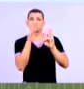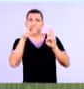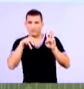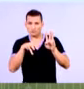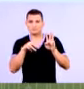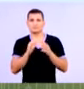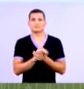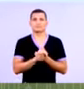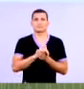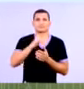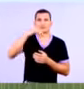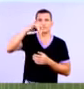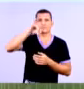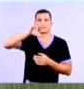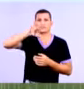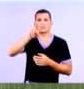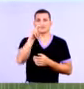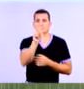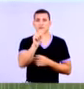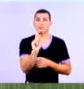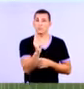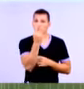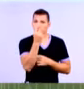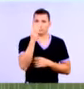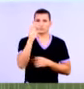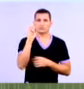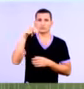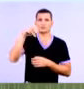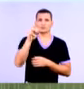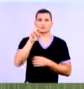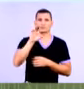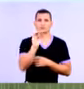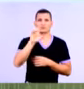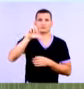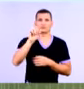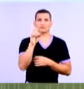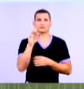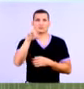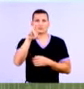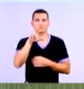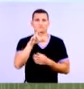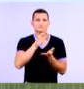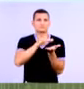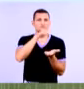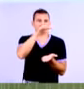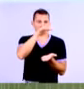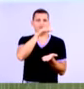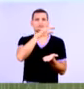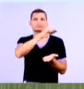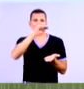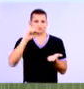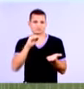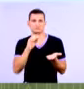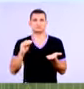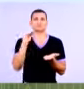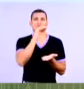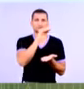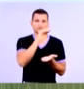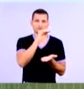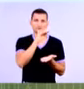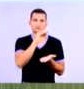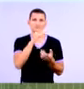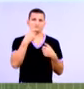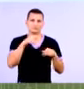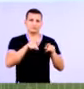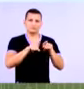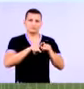único controlador, que é o topo. Insiro no topo e removo do topo. E você tem que lembrar das operações também, né? Para ver